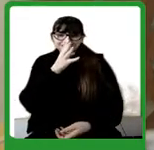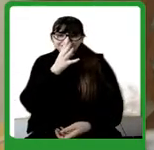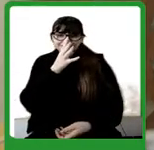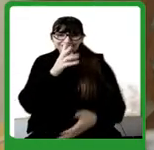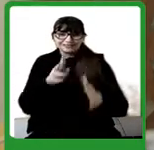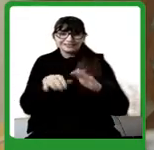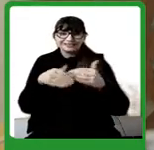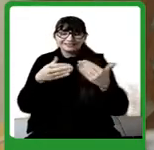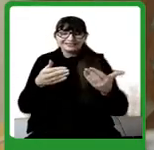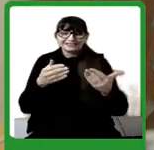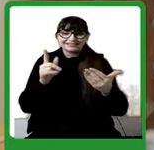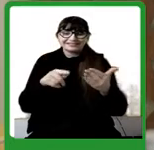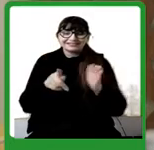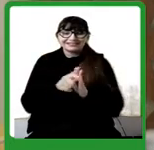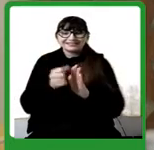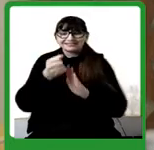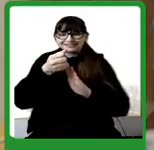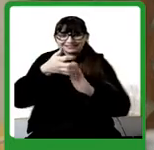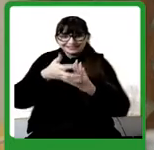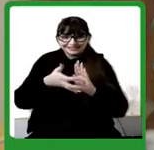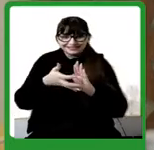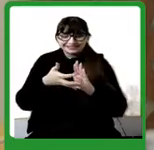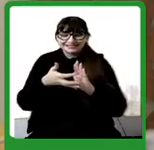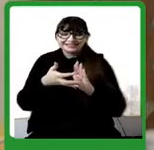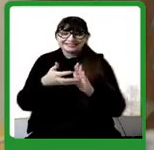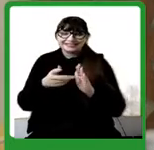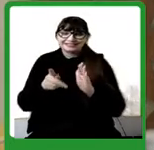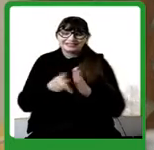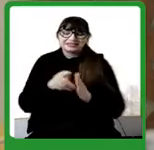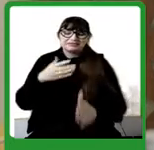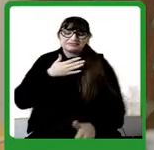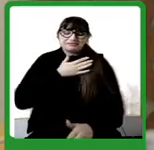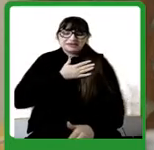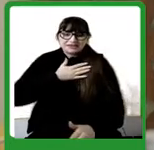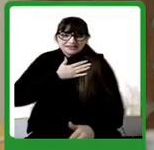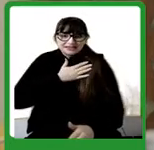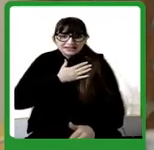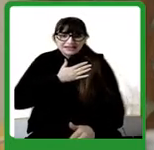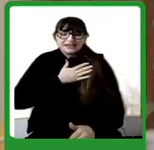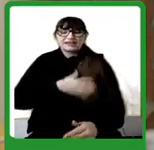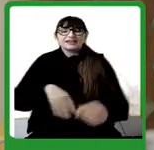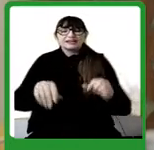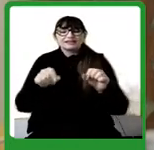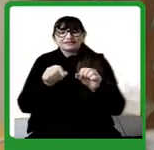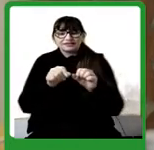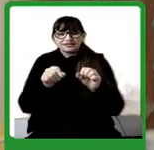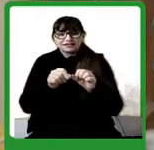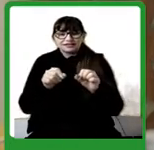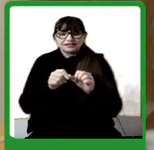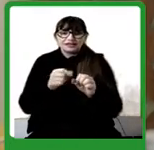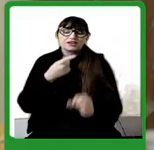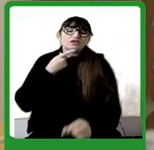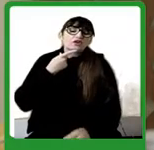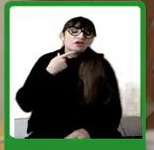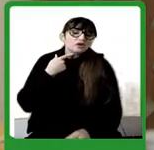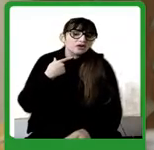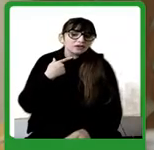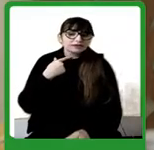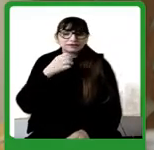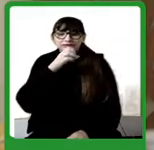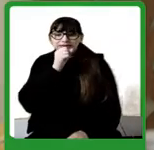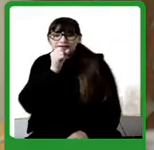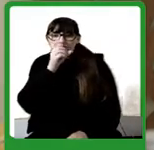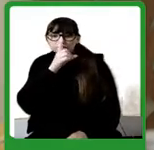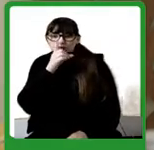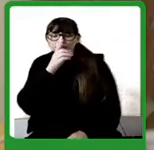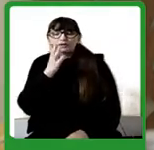tua atividade que te dá prazer, que tu gosta de fazer final de semana, que te desestressa? Quem que tu gosta de